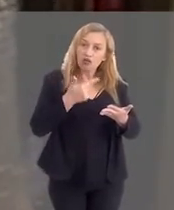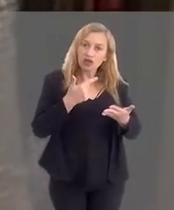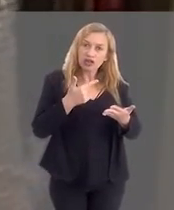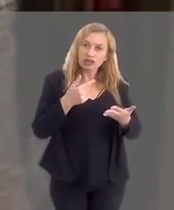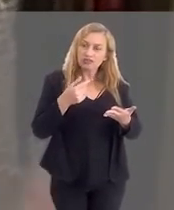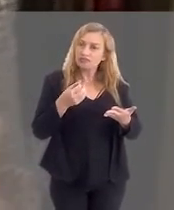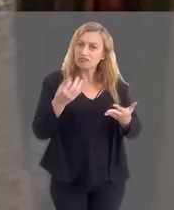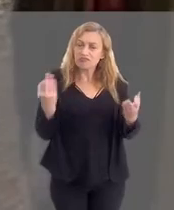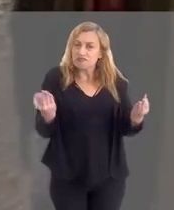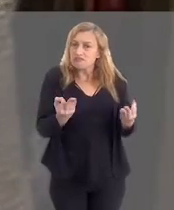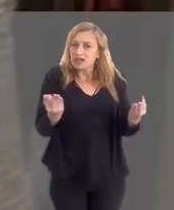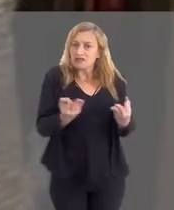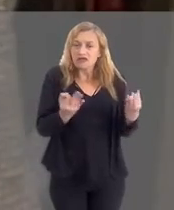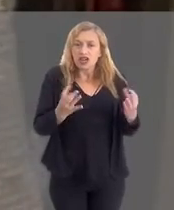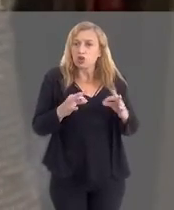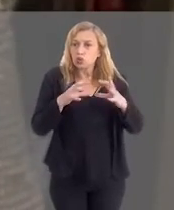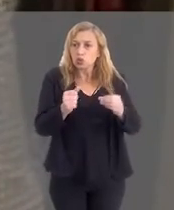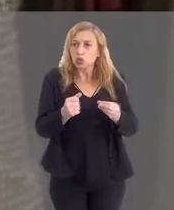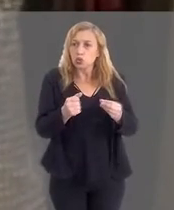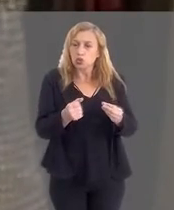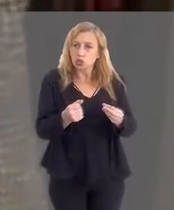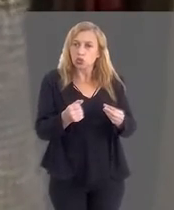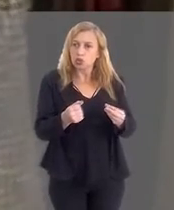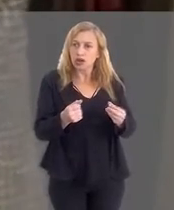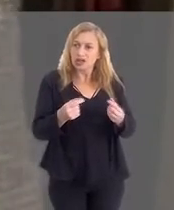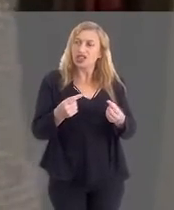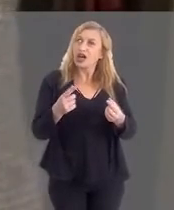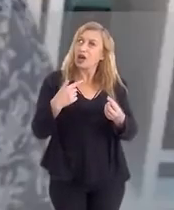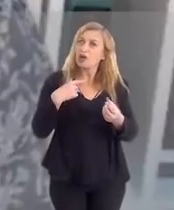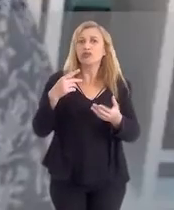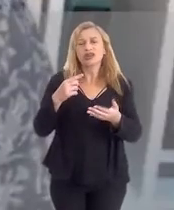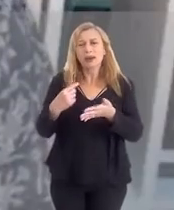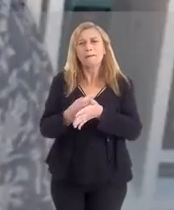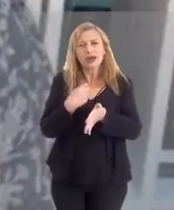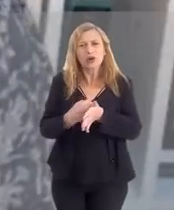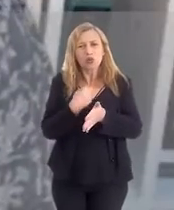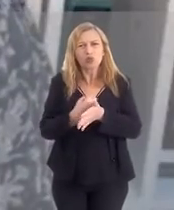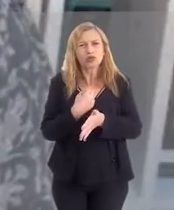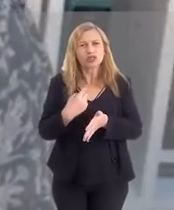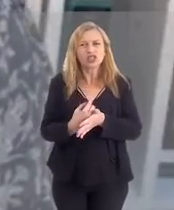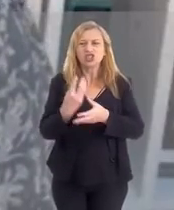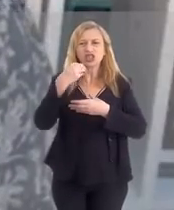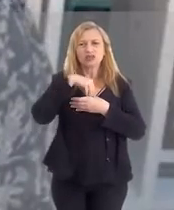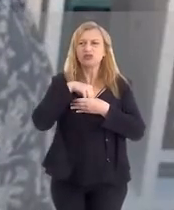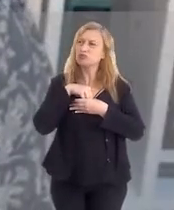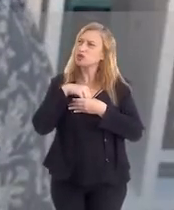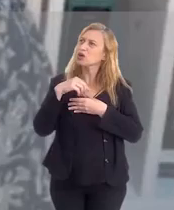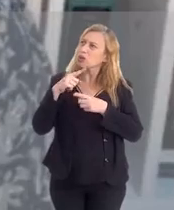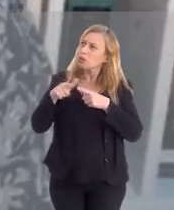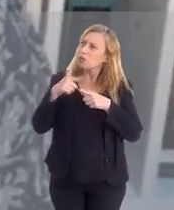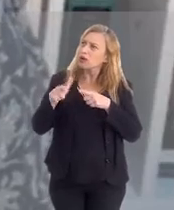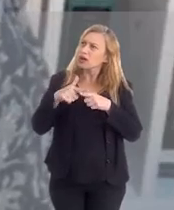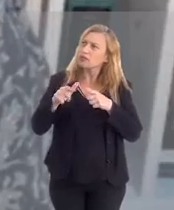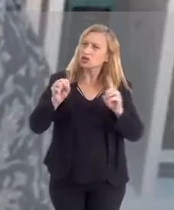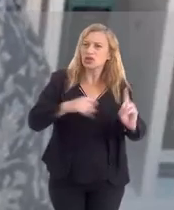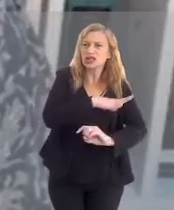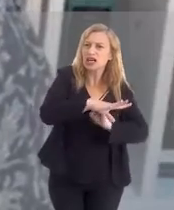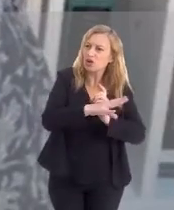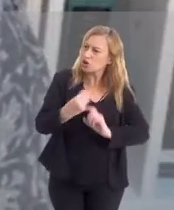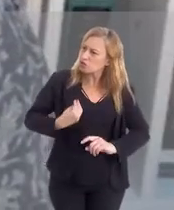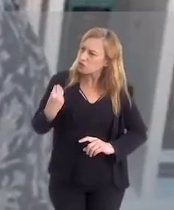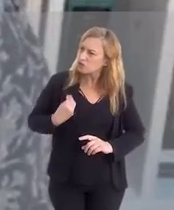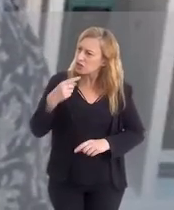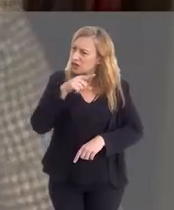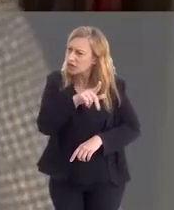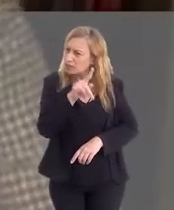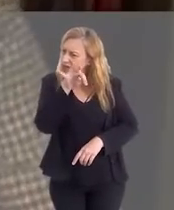coisas que estavam sendo ditas ali, que estavam escritas ali, já eram provocações que eu vinha me fazendo, que eram de problemas sociais que eu vivia